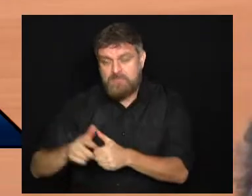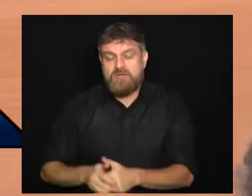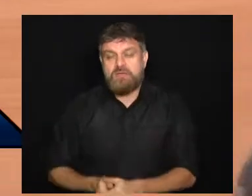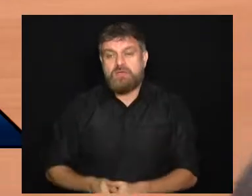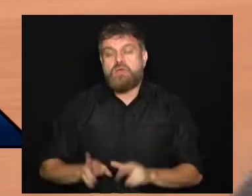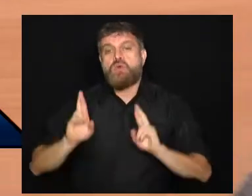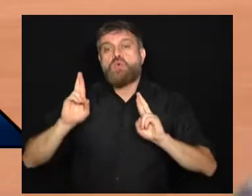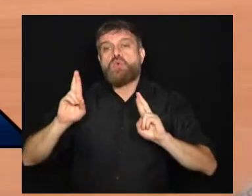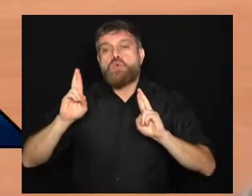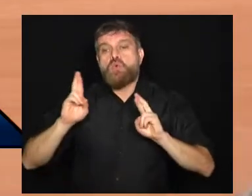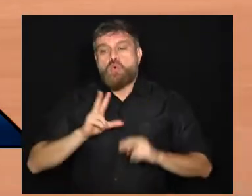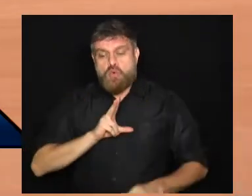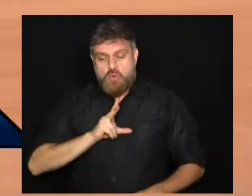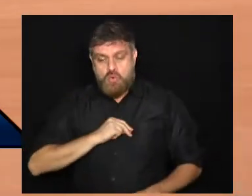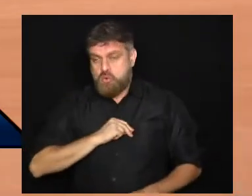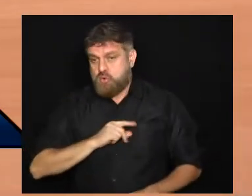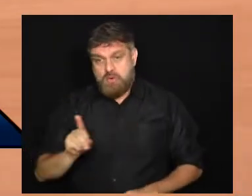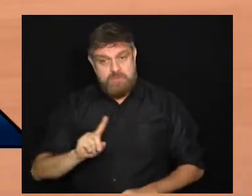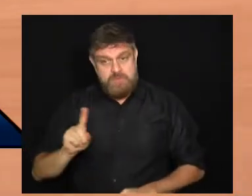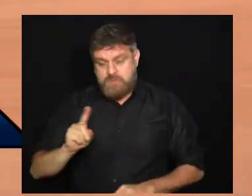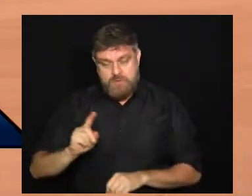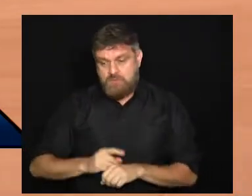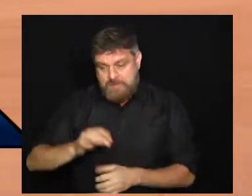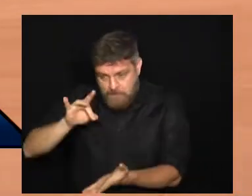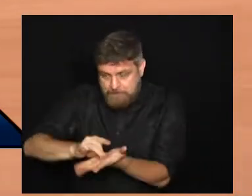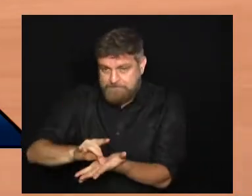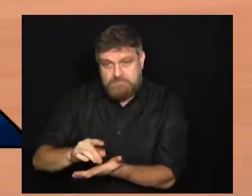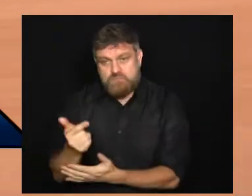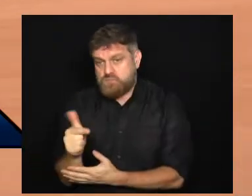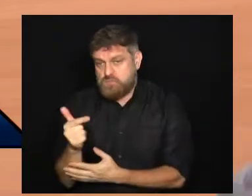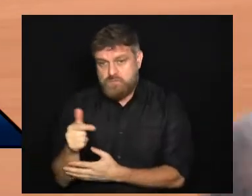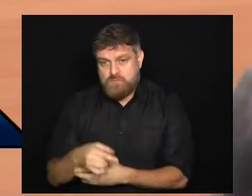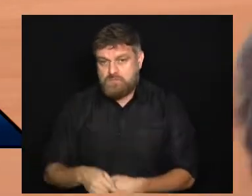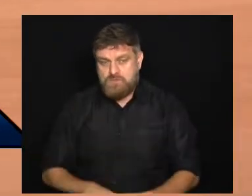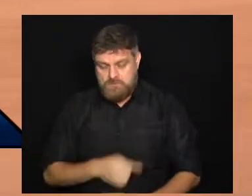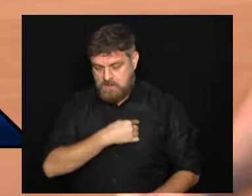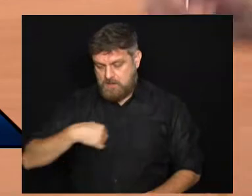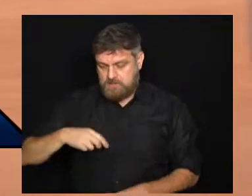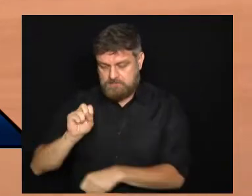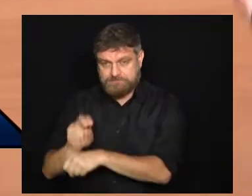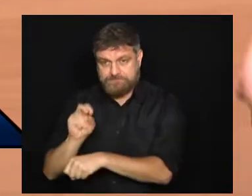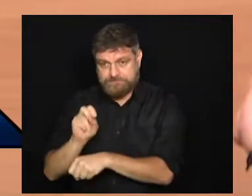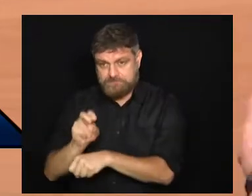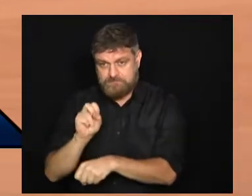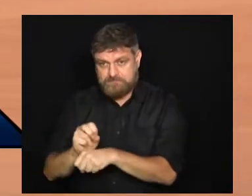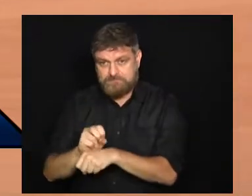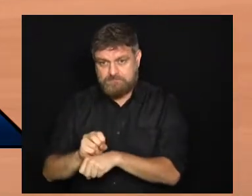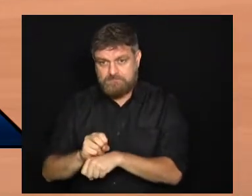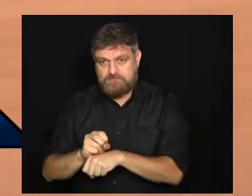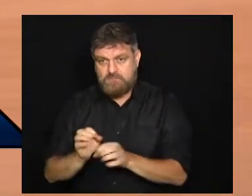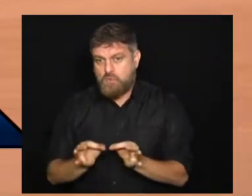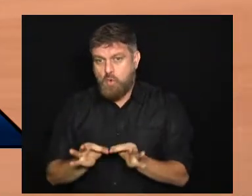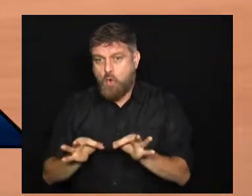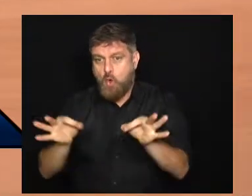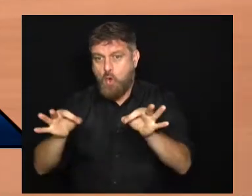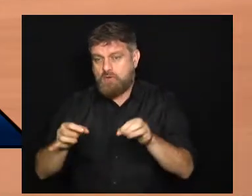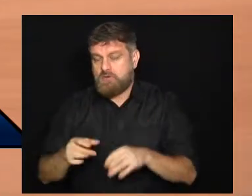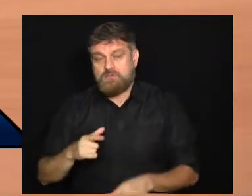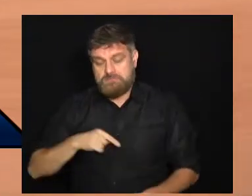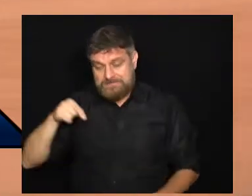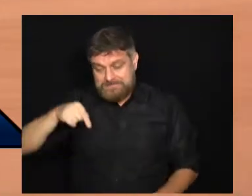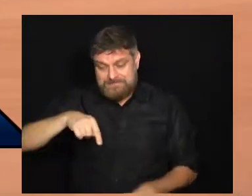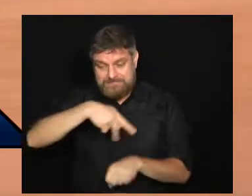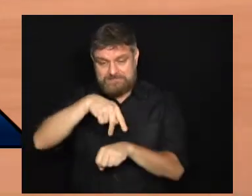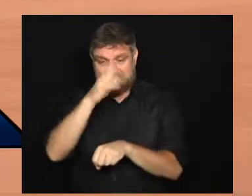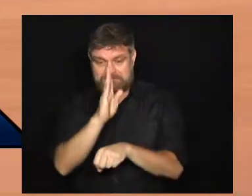felizmente, mas de qualquer maneira a gente tem a expectativa de que esse vírus vai circular aqui no Brasil, e quando isso acontecer,